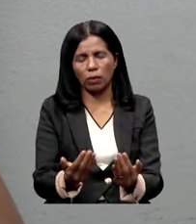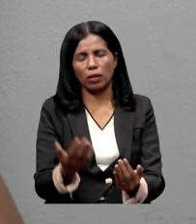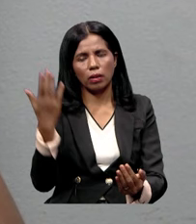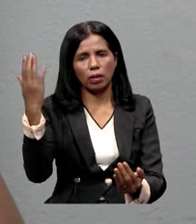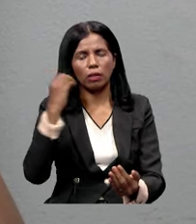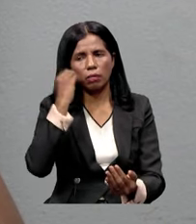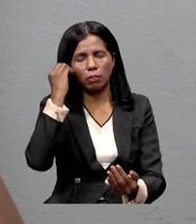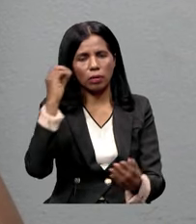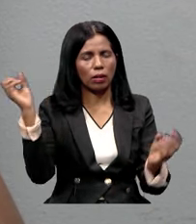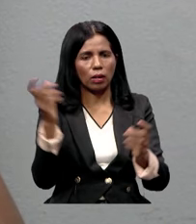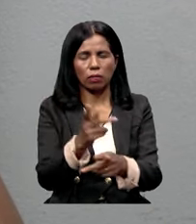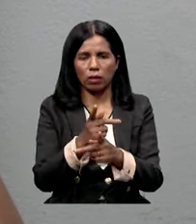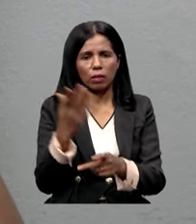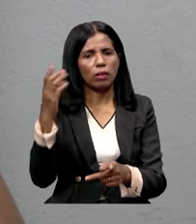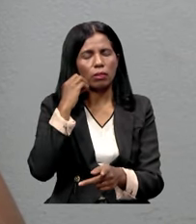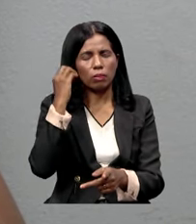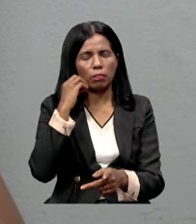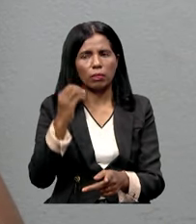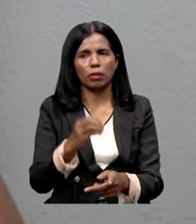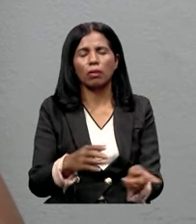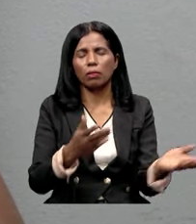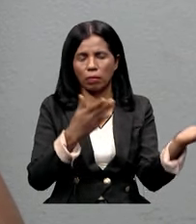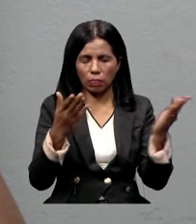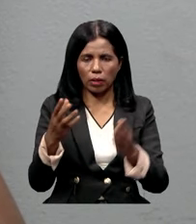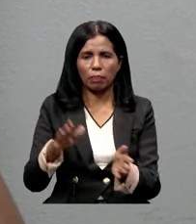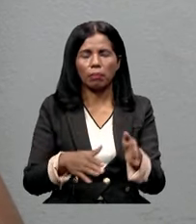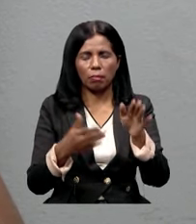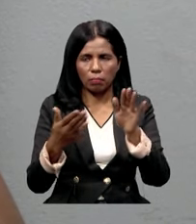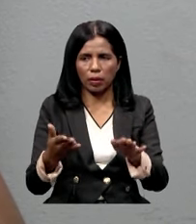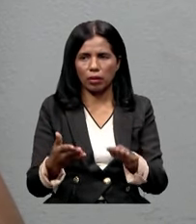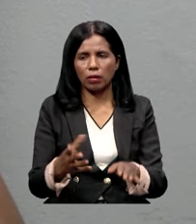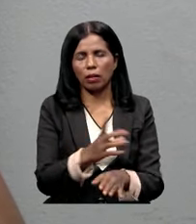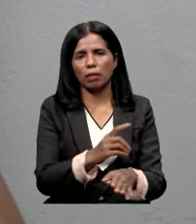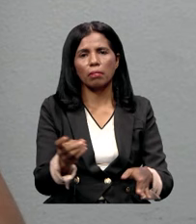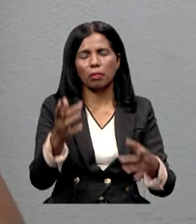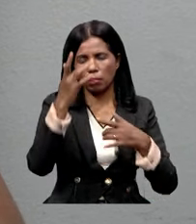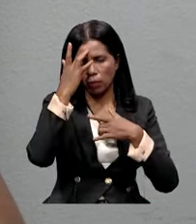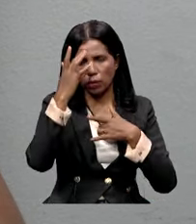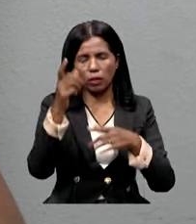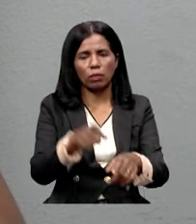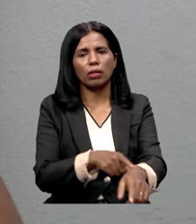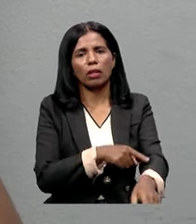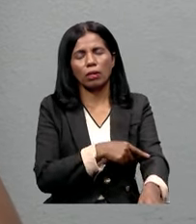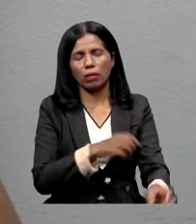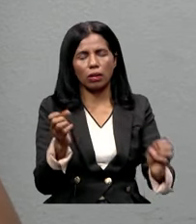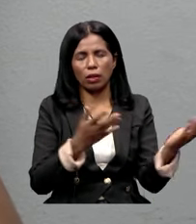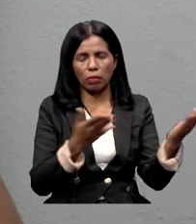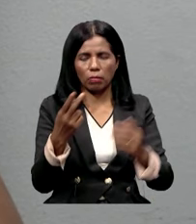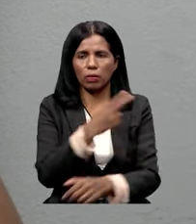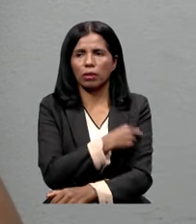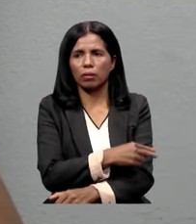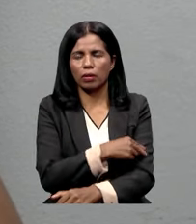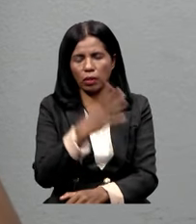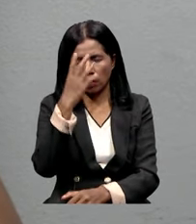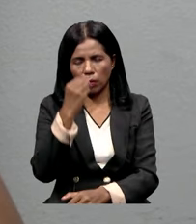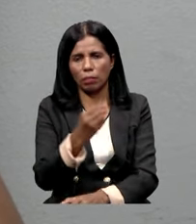la konsel kuidado neva kulur mei mate tir dalang o dan no mora kritiko neva sir kusike lena va la lur mei pois mai bai se